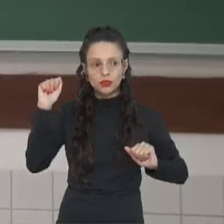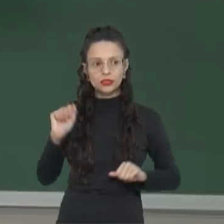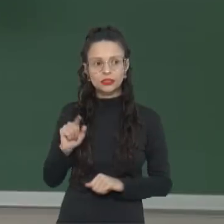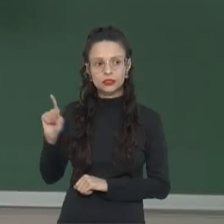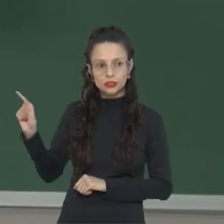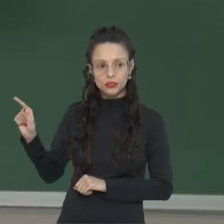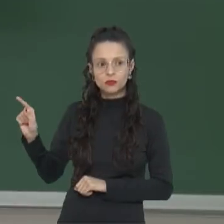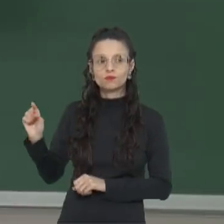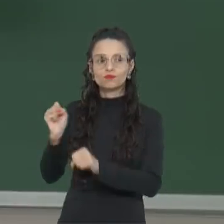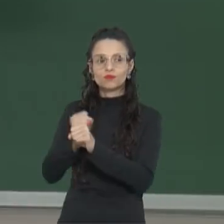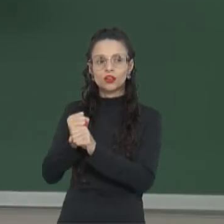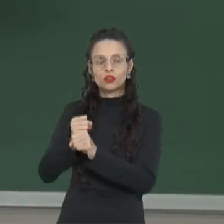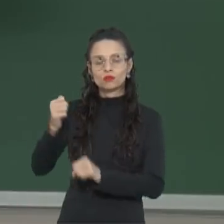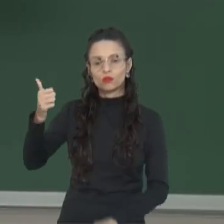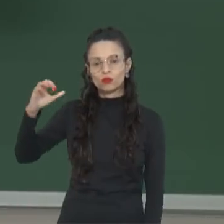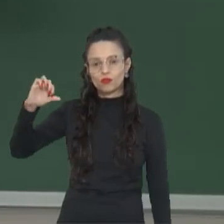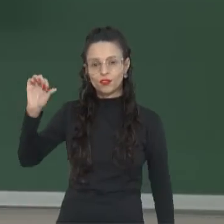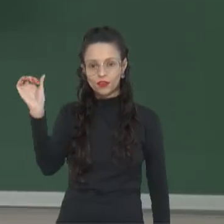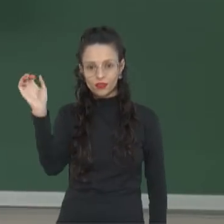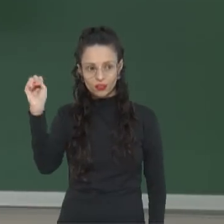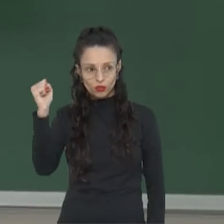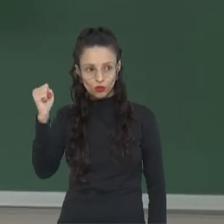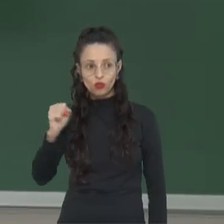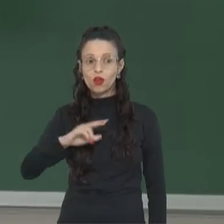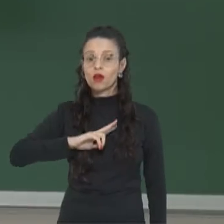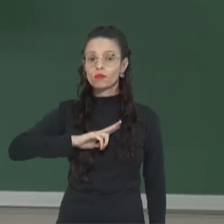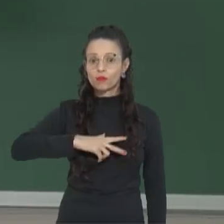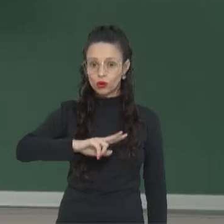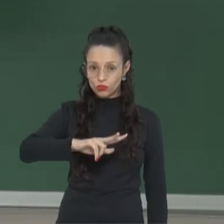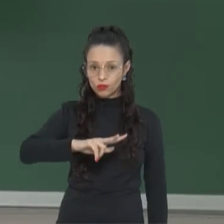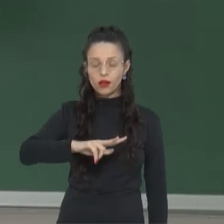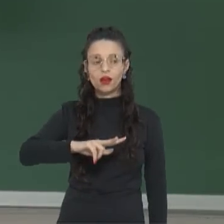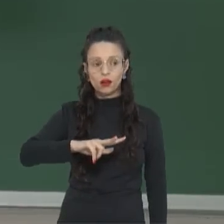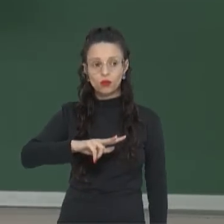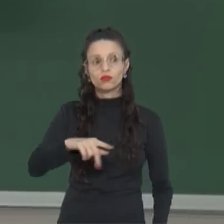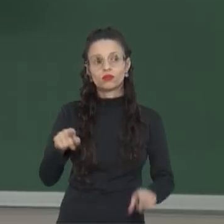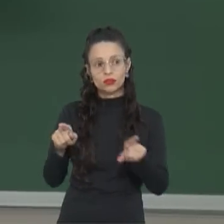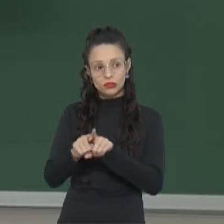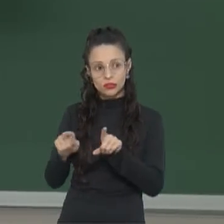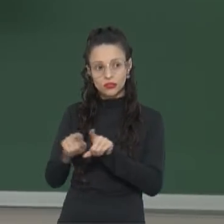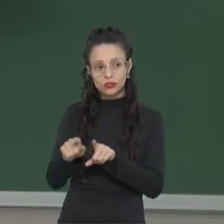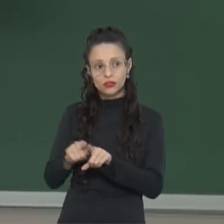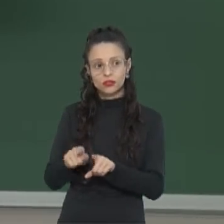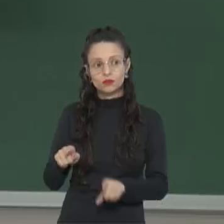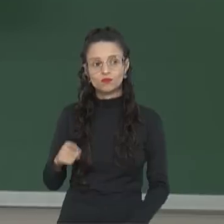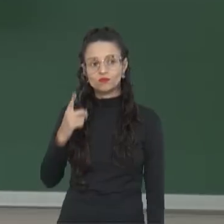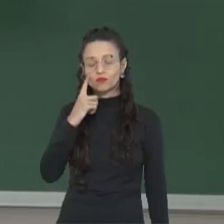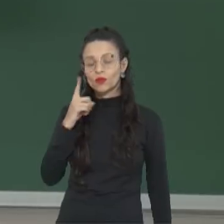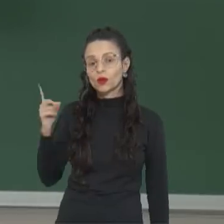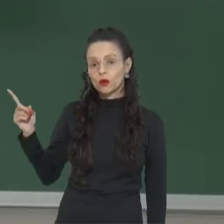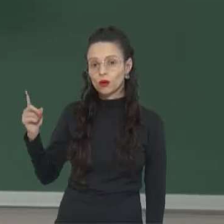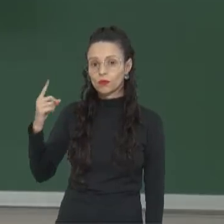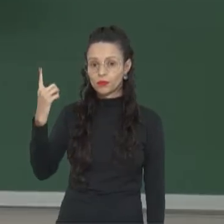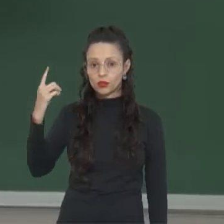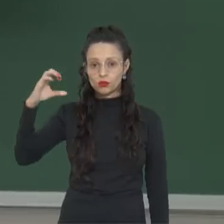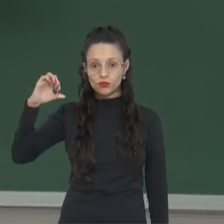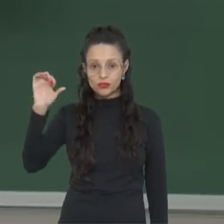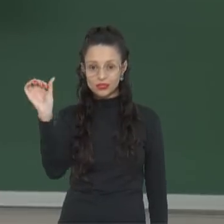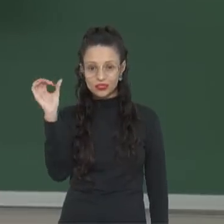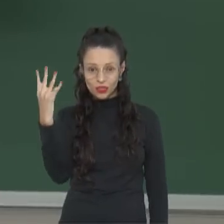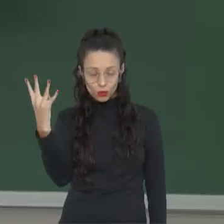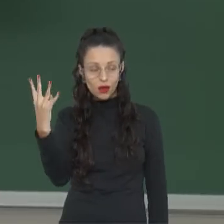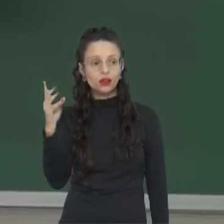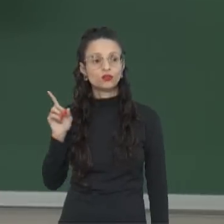Equatorial, independente em 68, e de Portugal, as colônias portuguesas também. Guiné-Bissau em 74